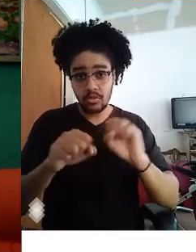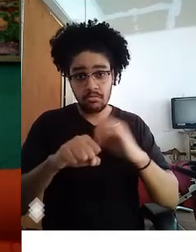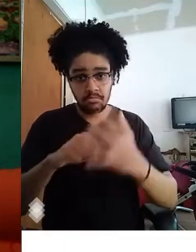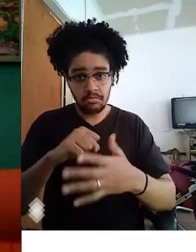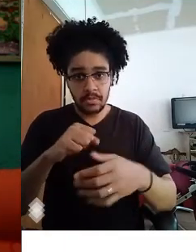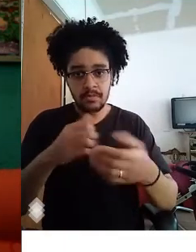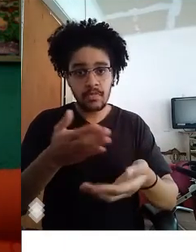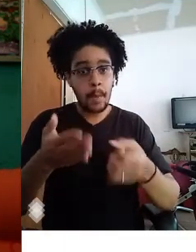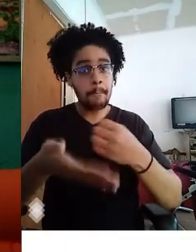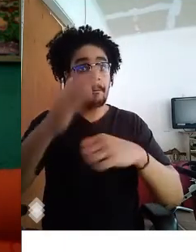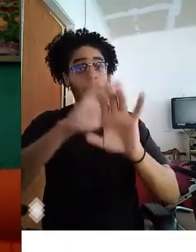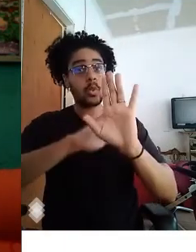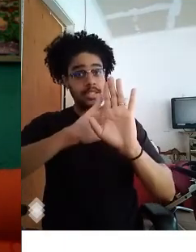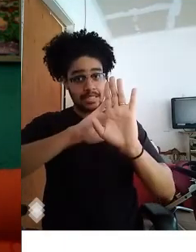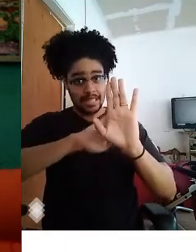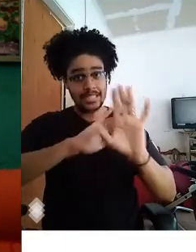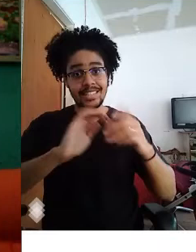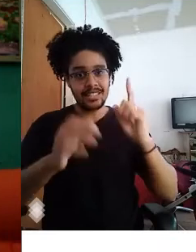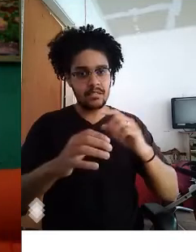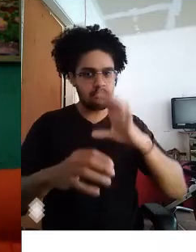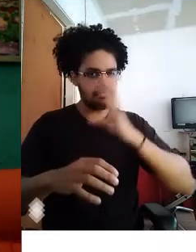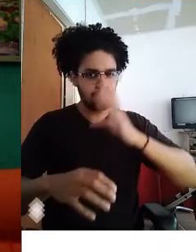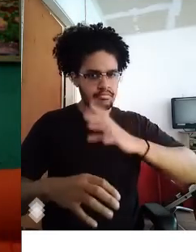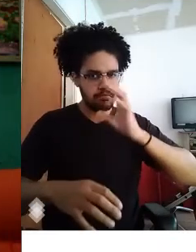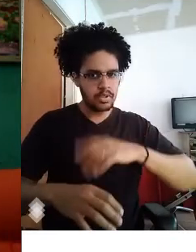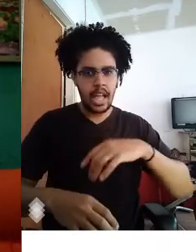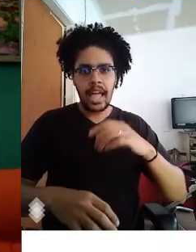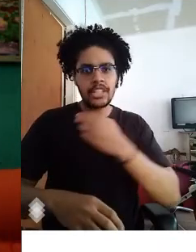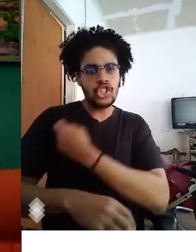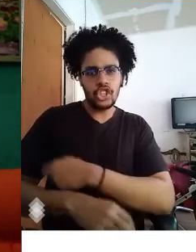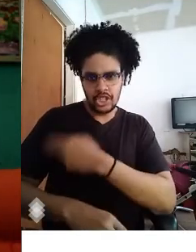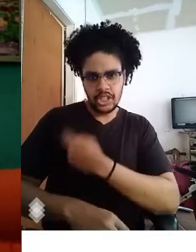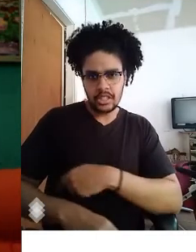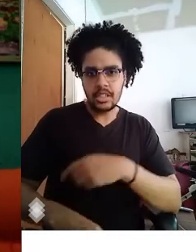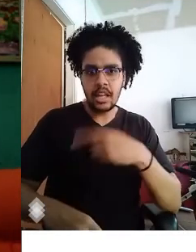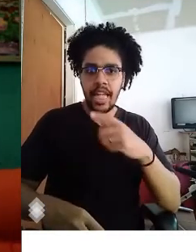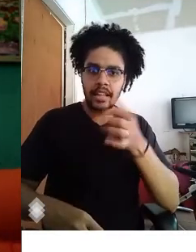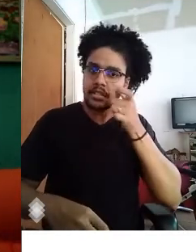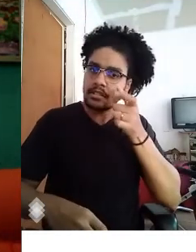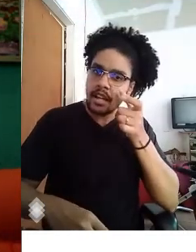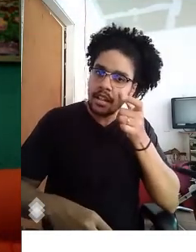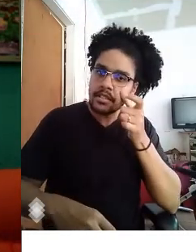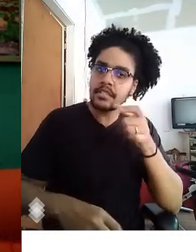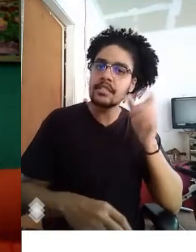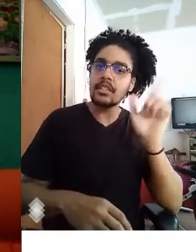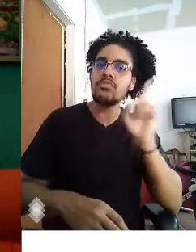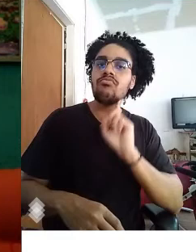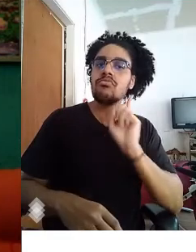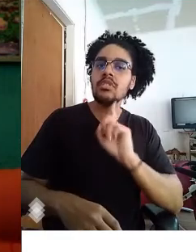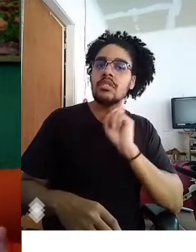nesse contexto de pandemia, o que tem por trás desse ataque à China é o